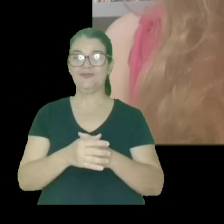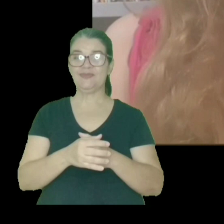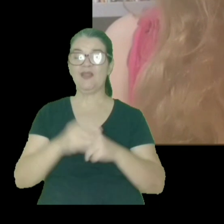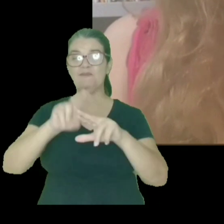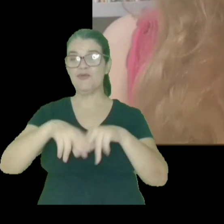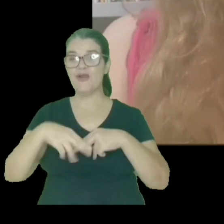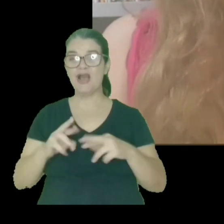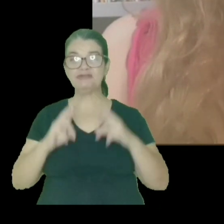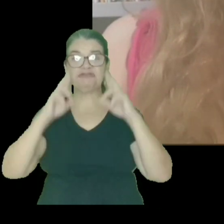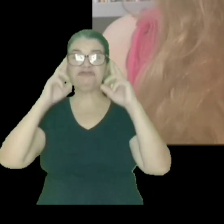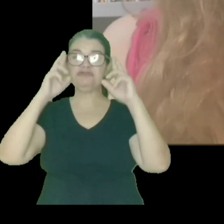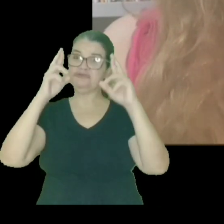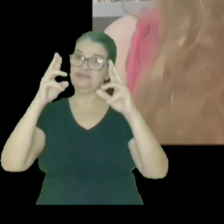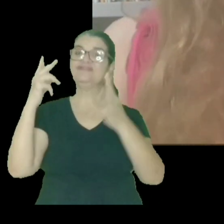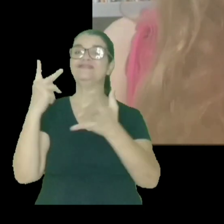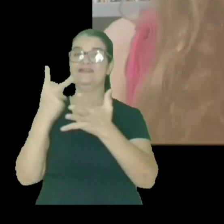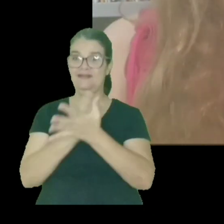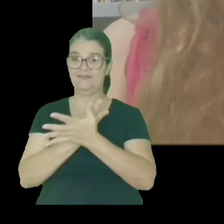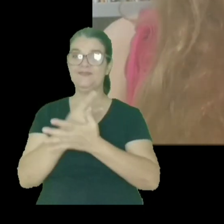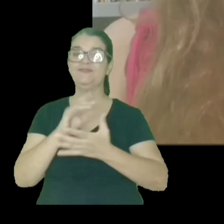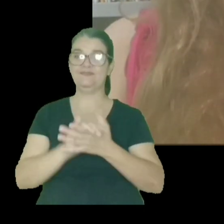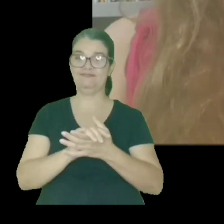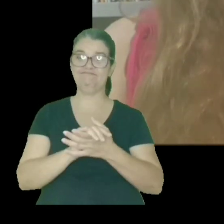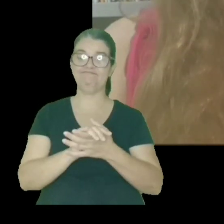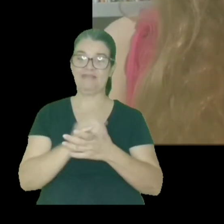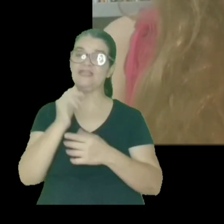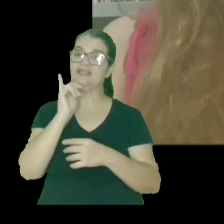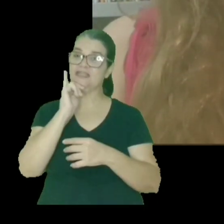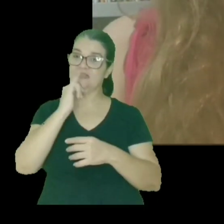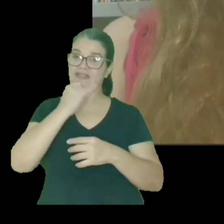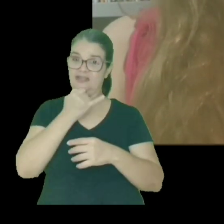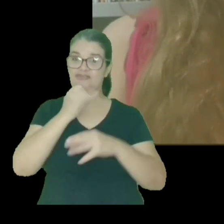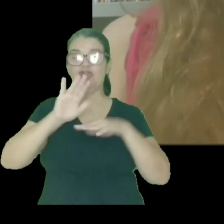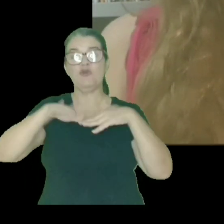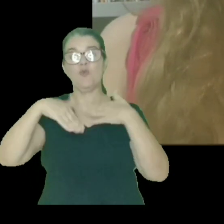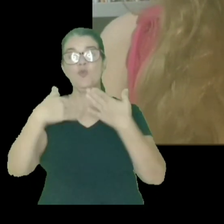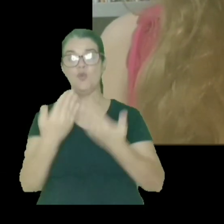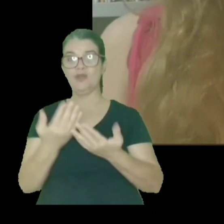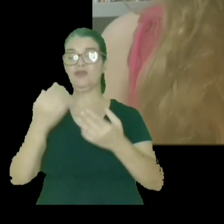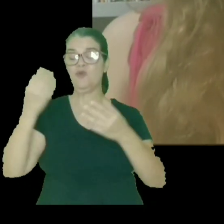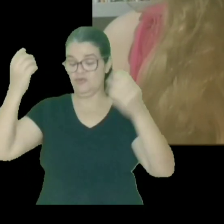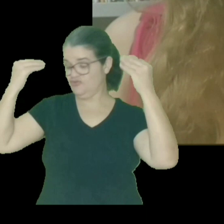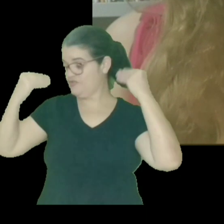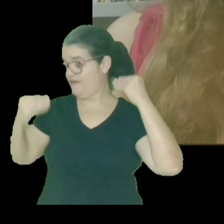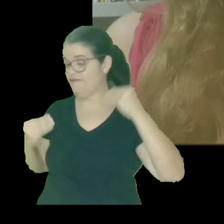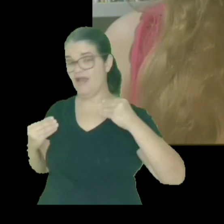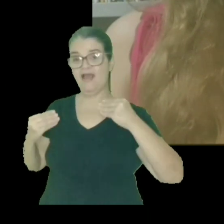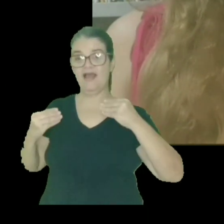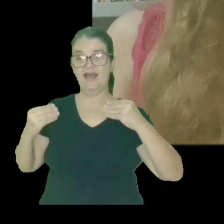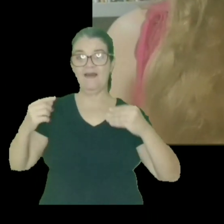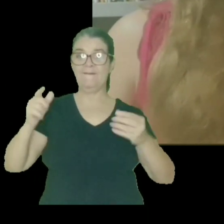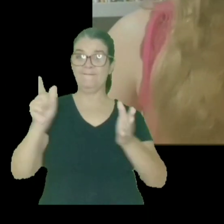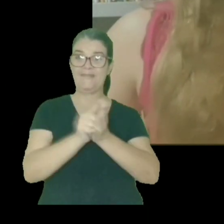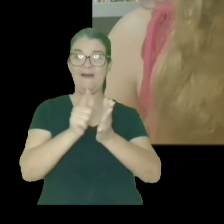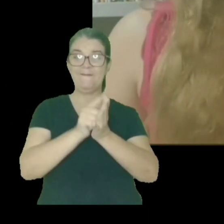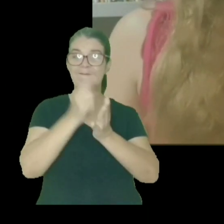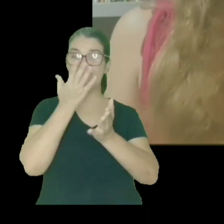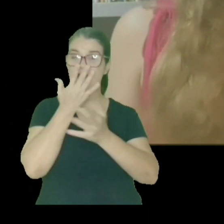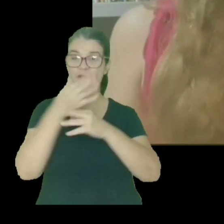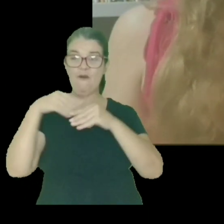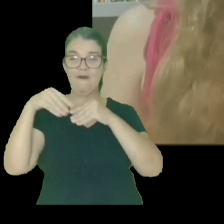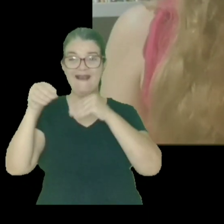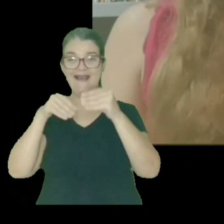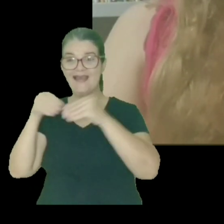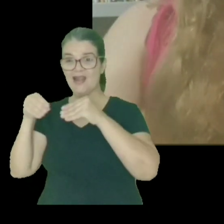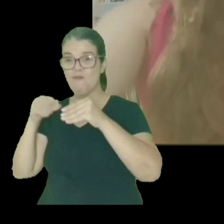destino é irracional, é impiedoso. Quando eu estava vestida de papel crepom todo